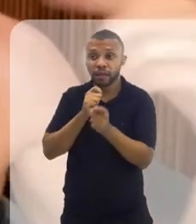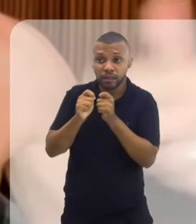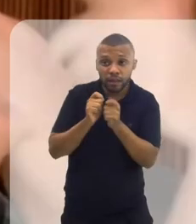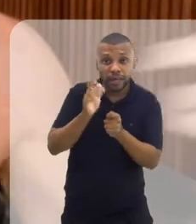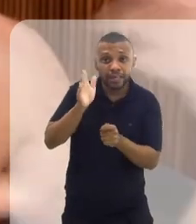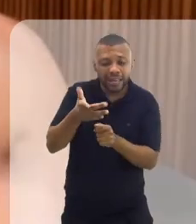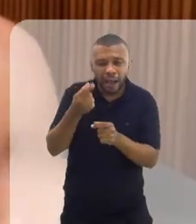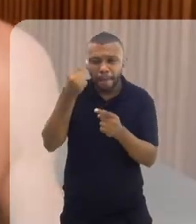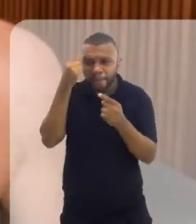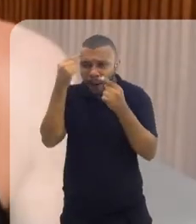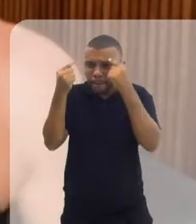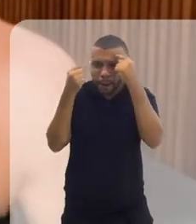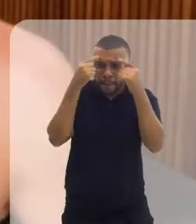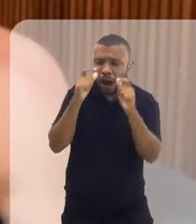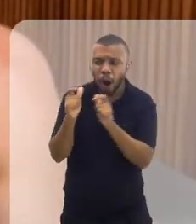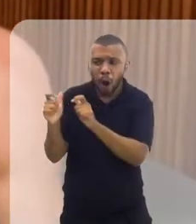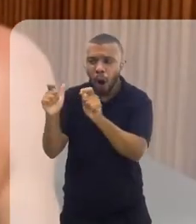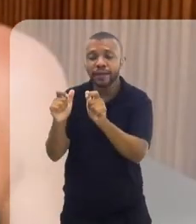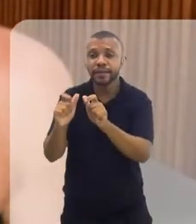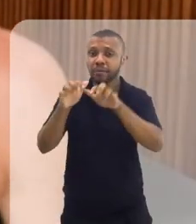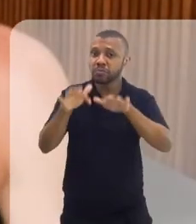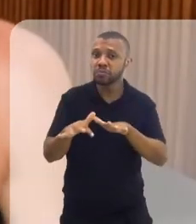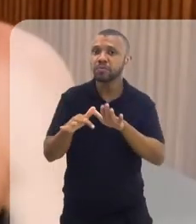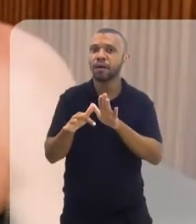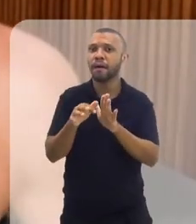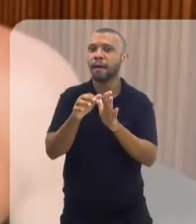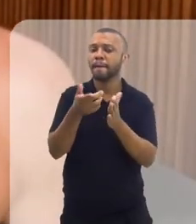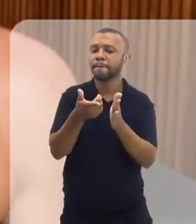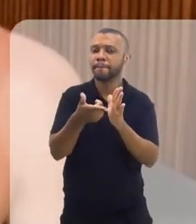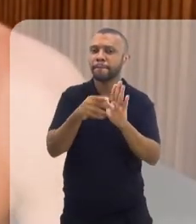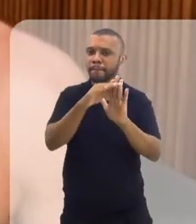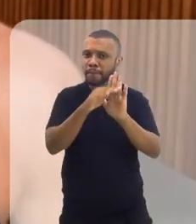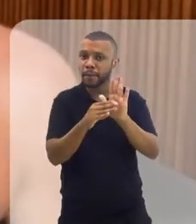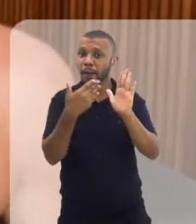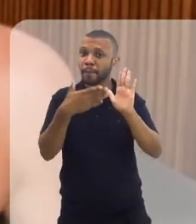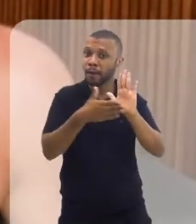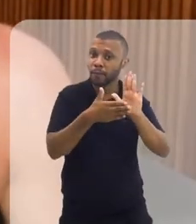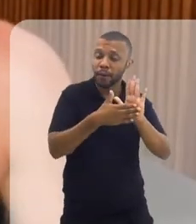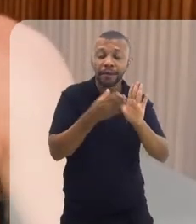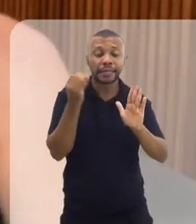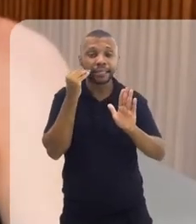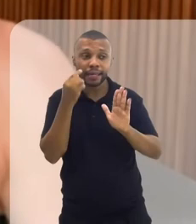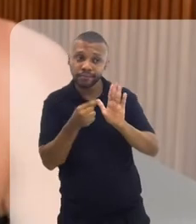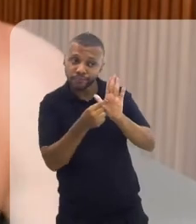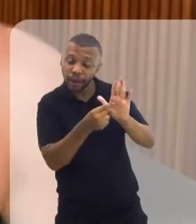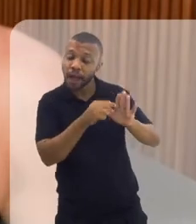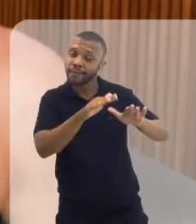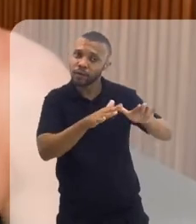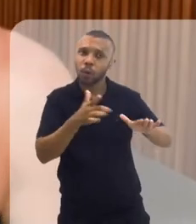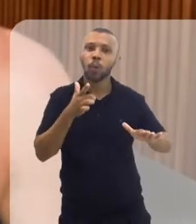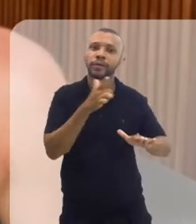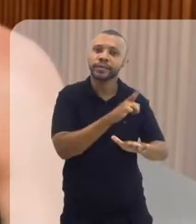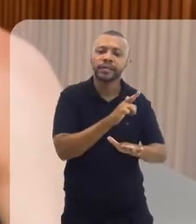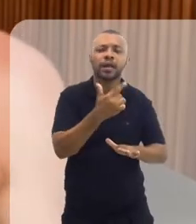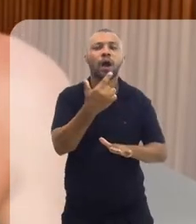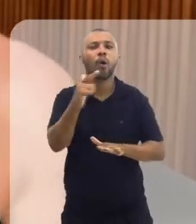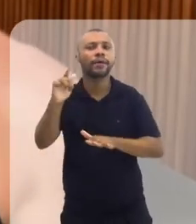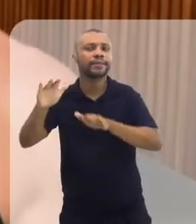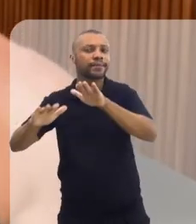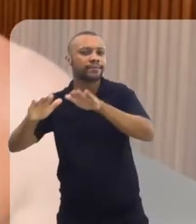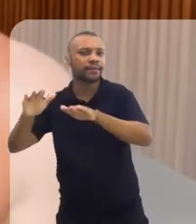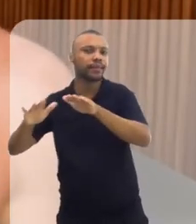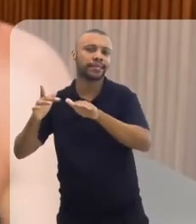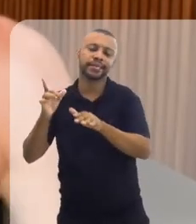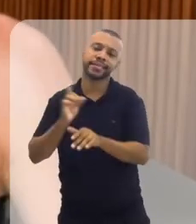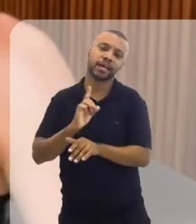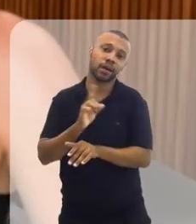na rádio. Ah, ele vai estar. Eu já pegava, já ligava onde vai ser, criava minha pauta, tentava vender. Muitas vezes conseguia,